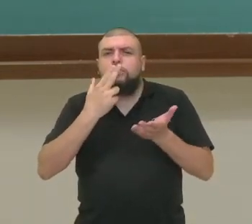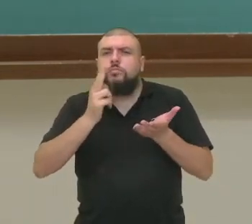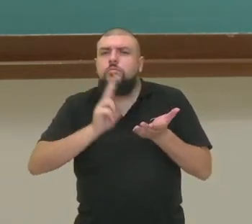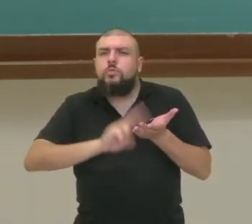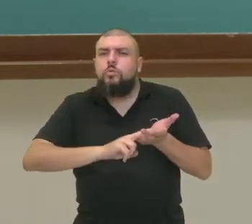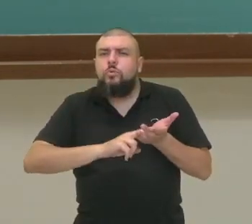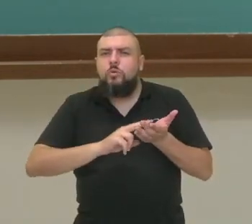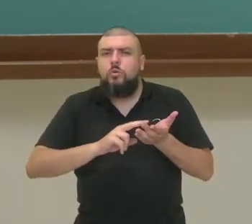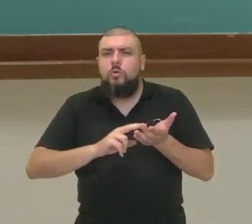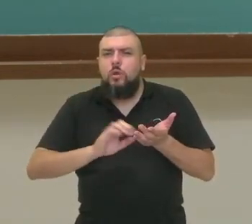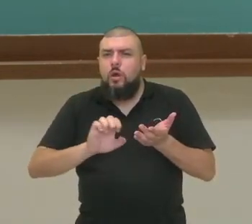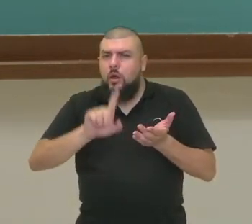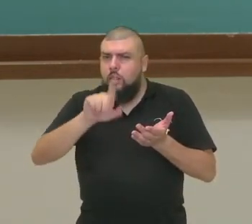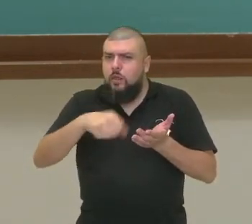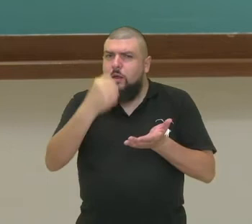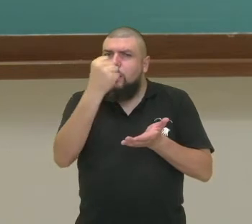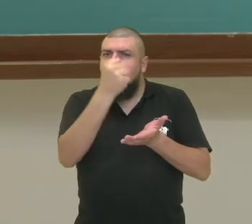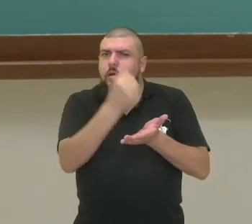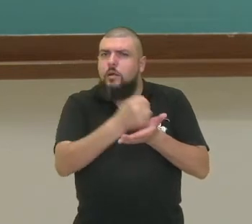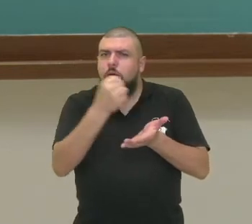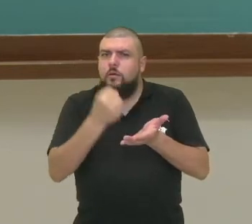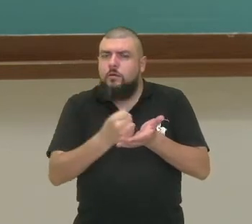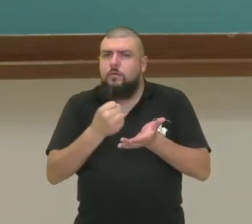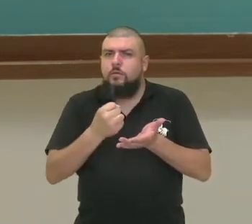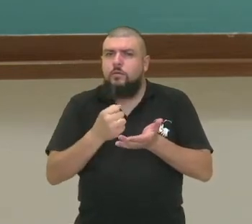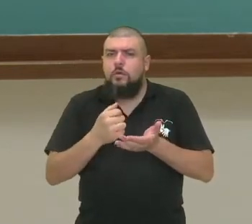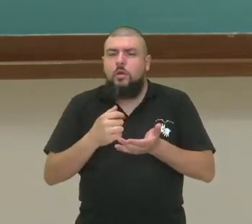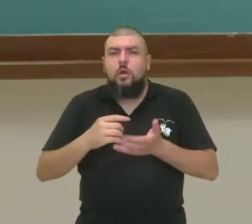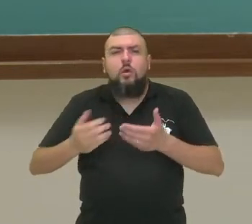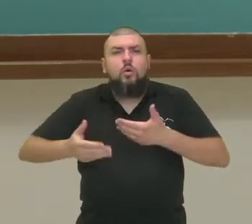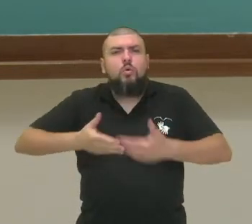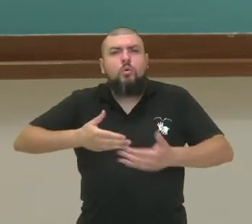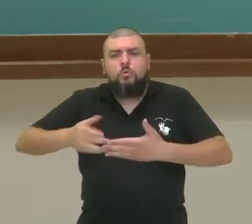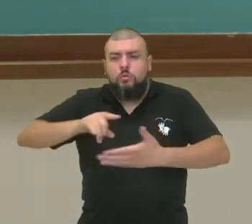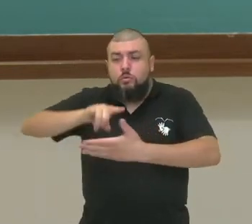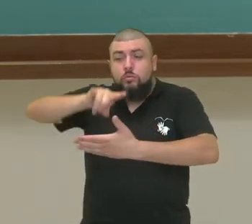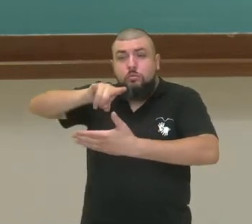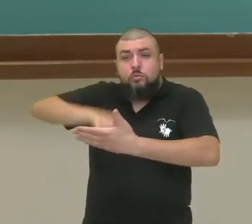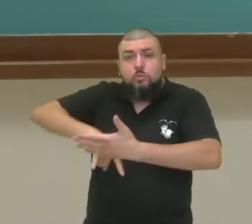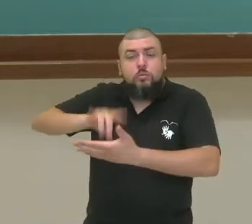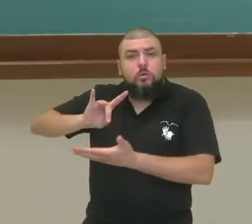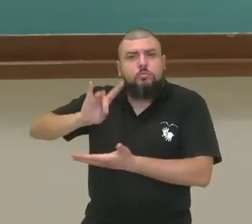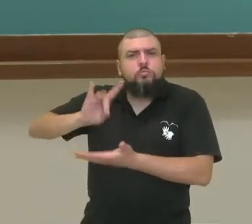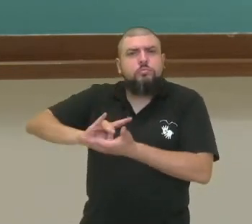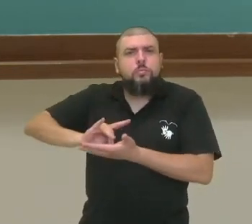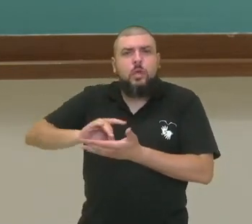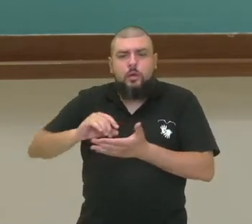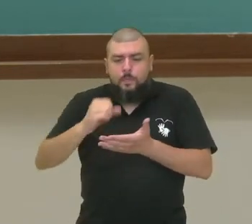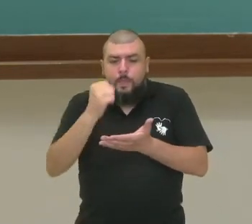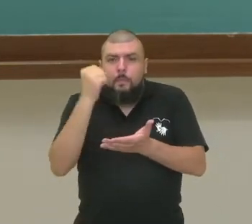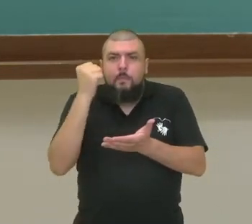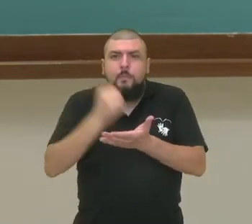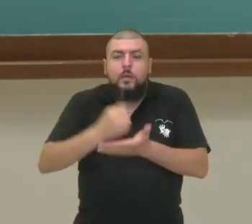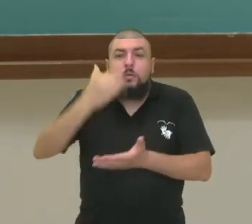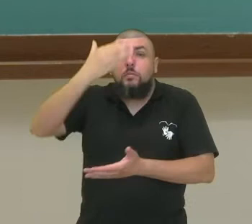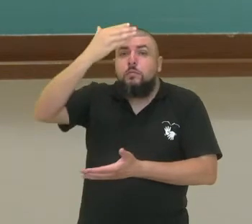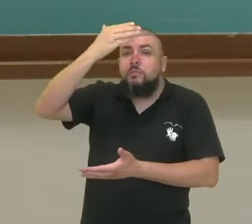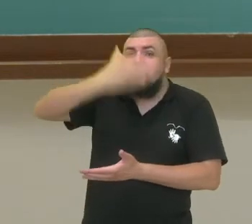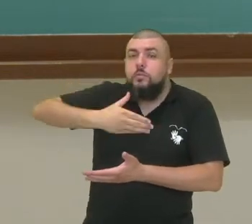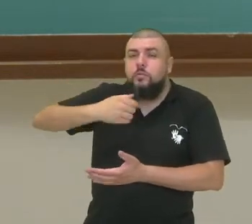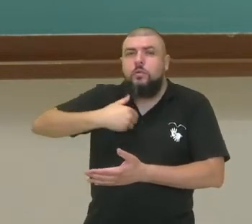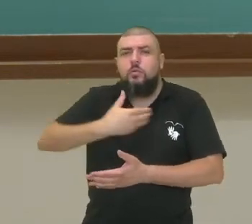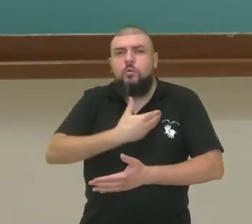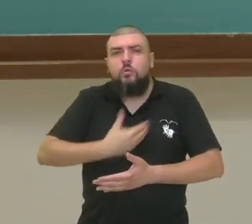vai oficializar os documentos do estado. Tá? Então ele vai autenticar atos do